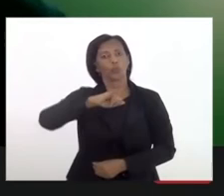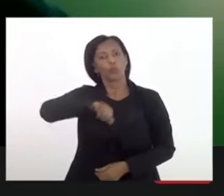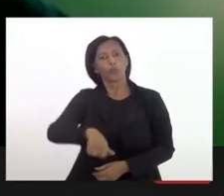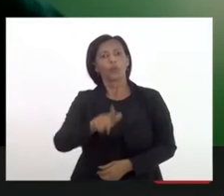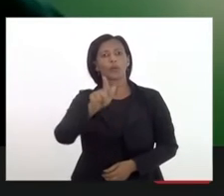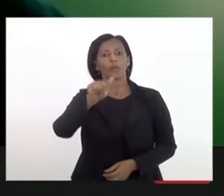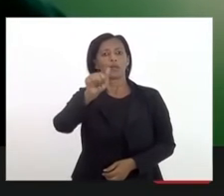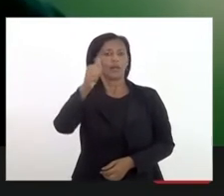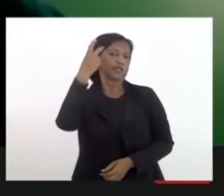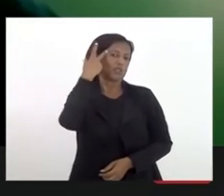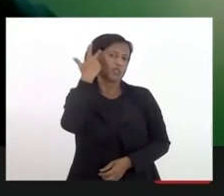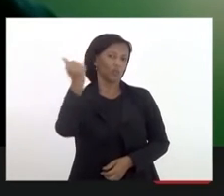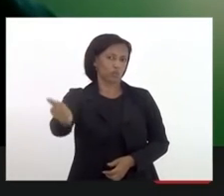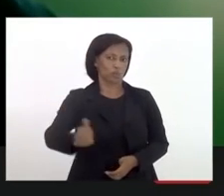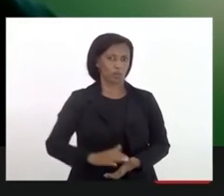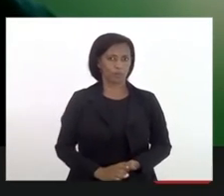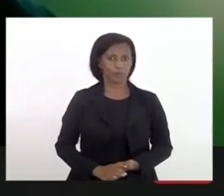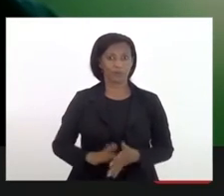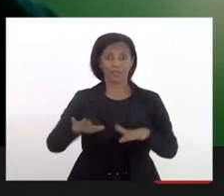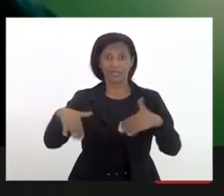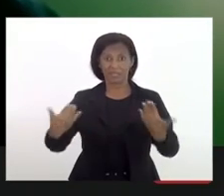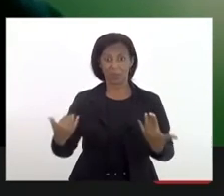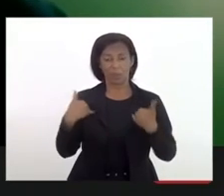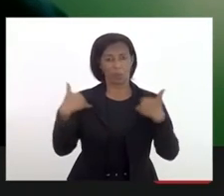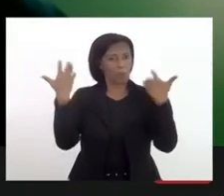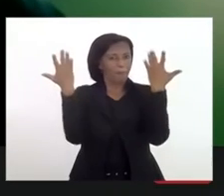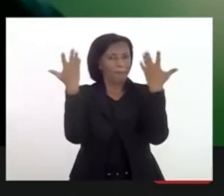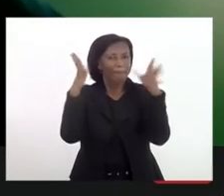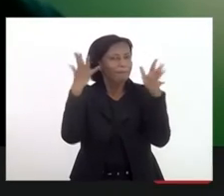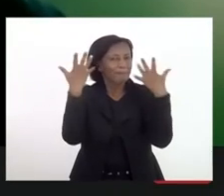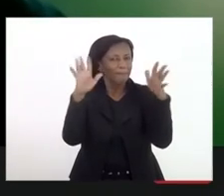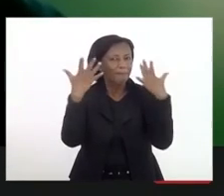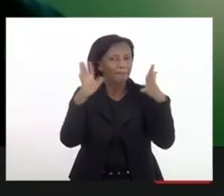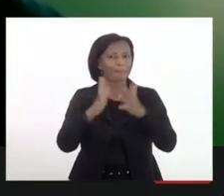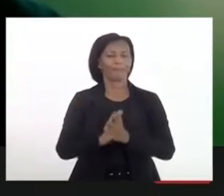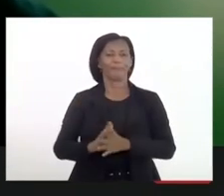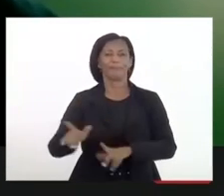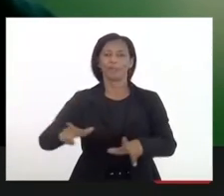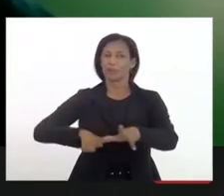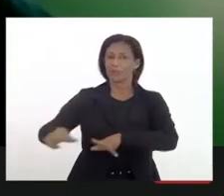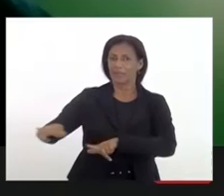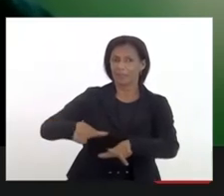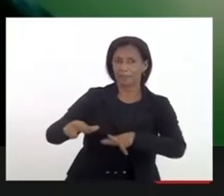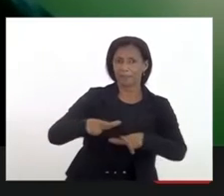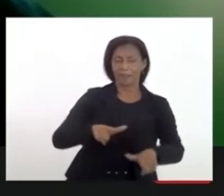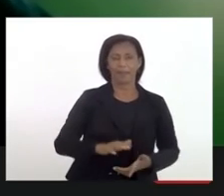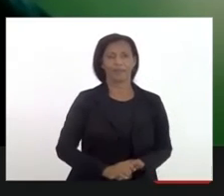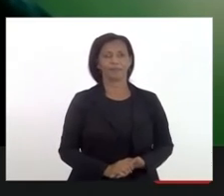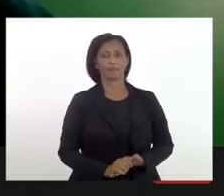né? Então, assim, eu parabenizo aí pelo trabalho,